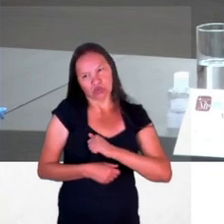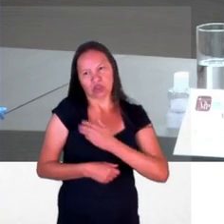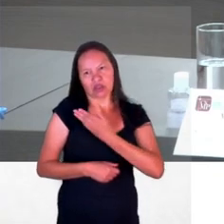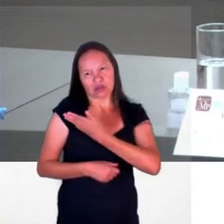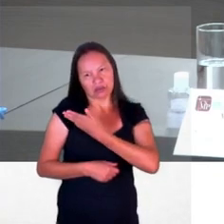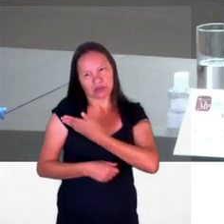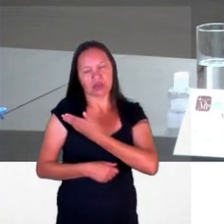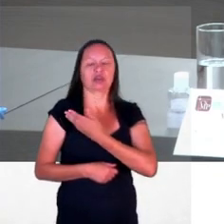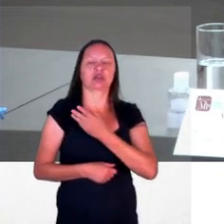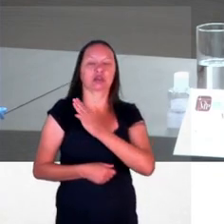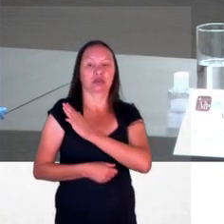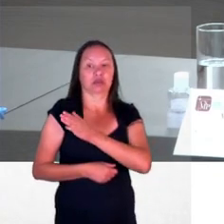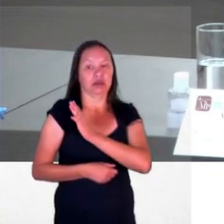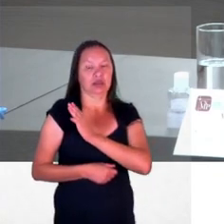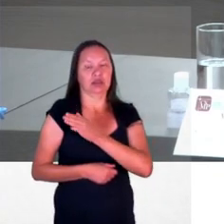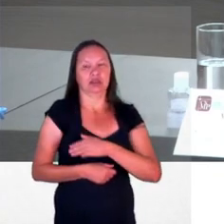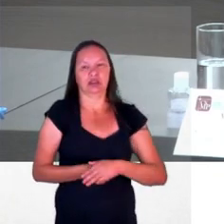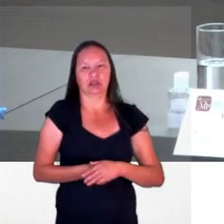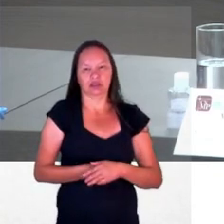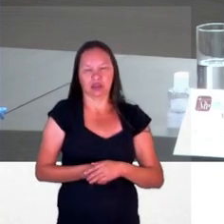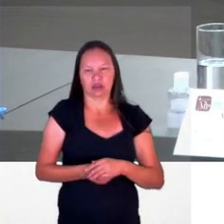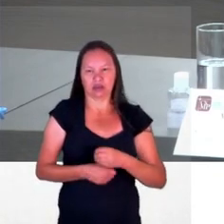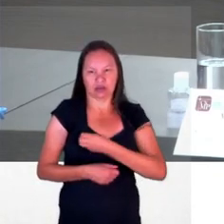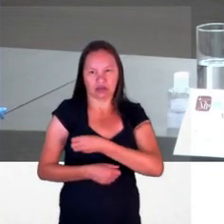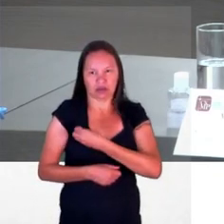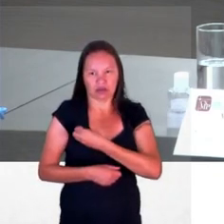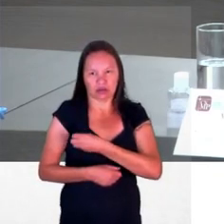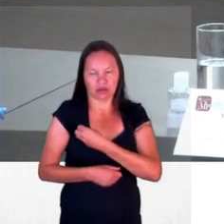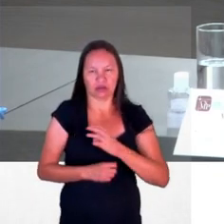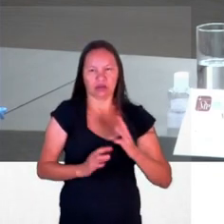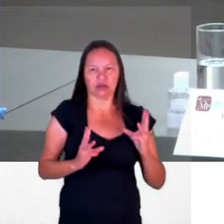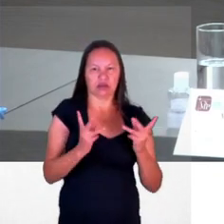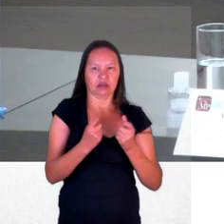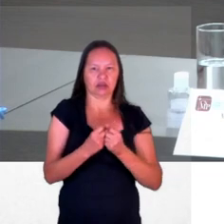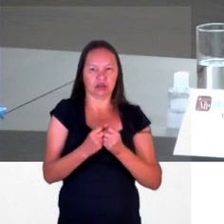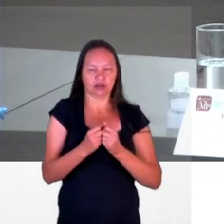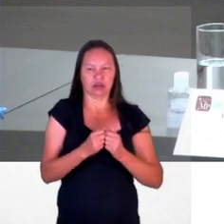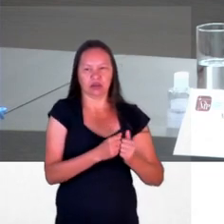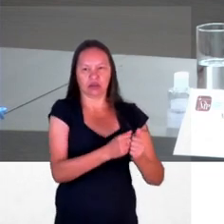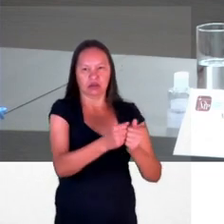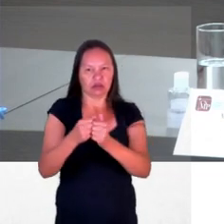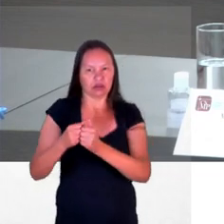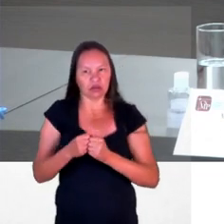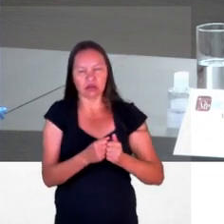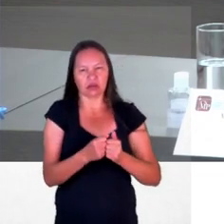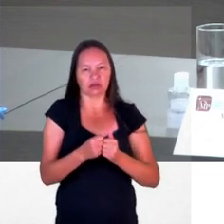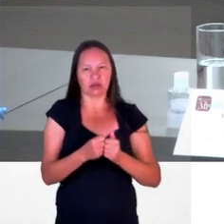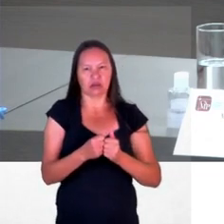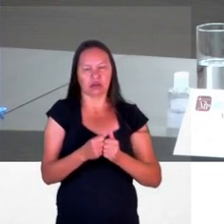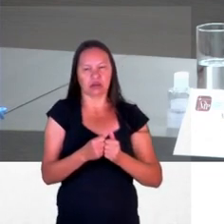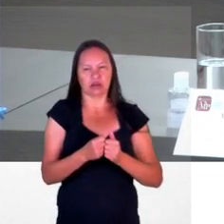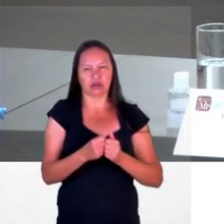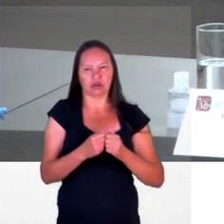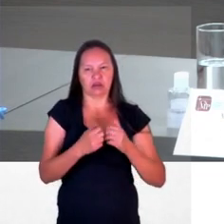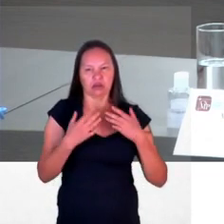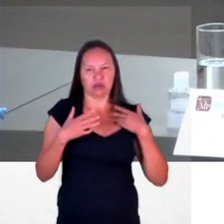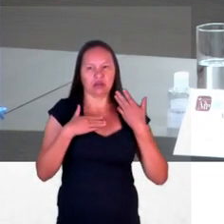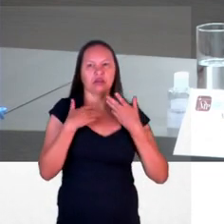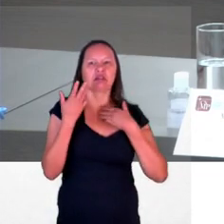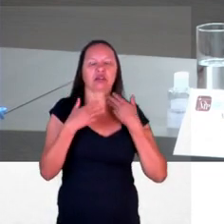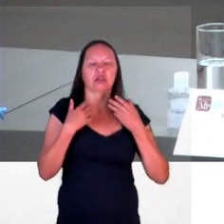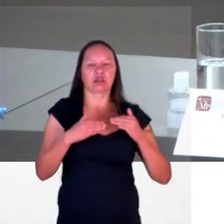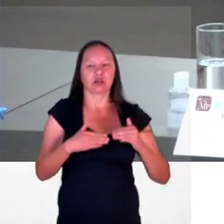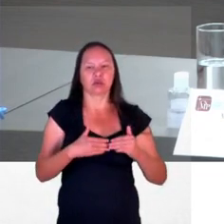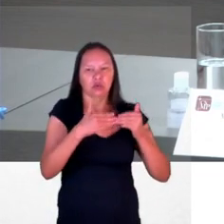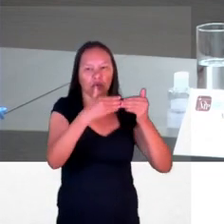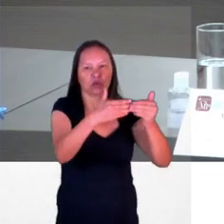é quem manda né a vida com seus ciclos nos move nos impulsiona e para seguirmos adiante